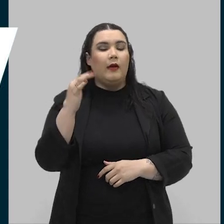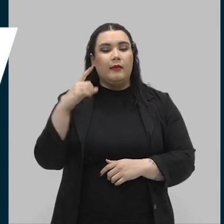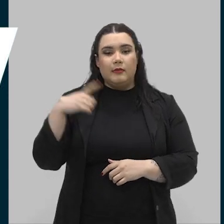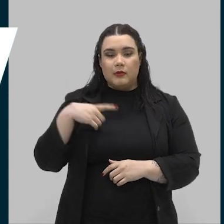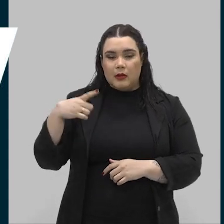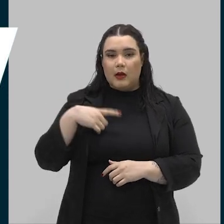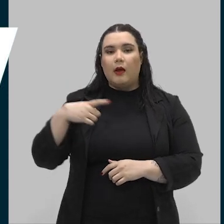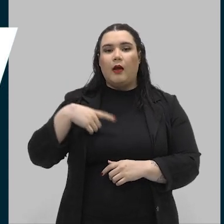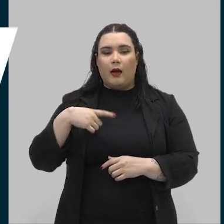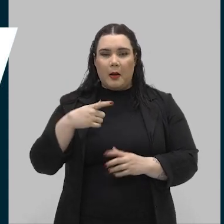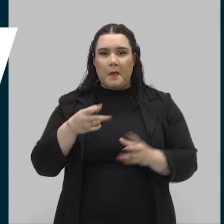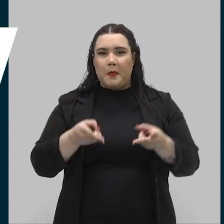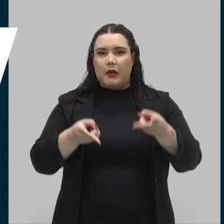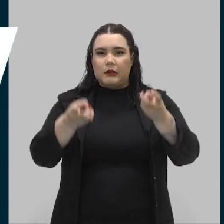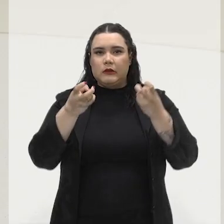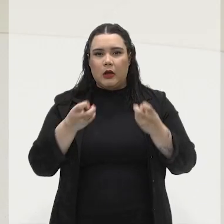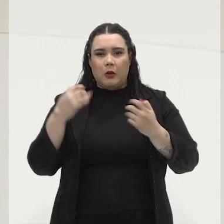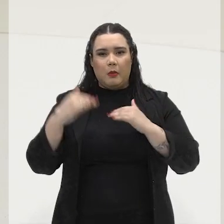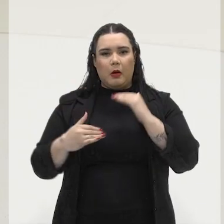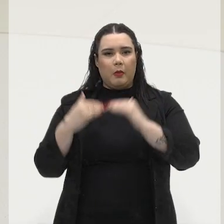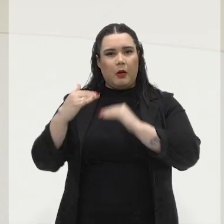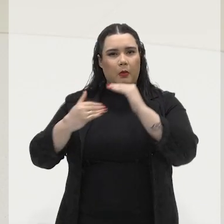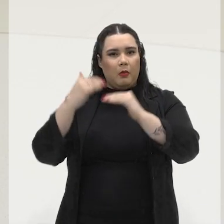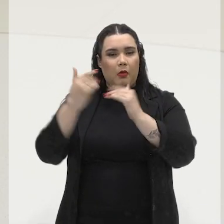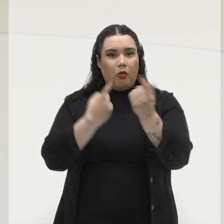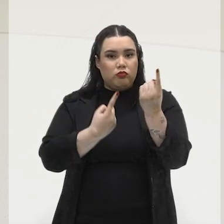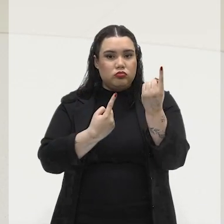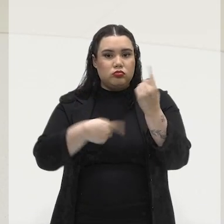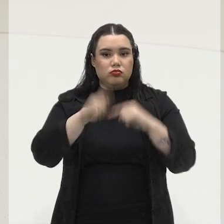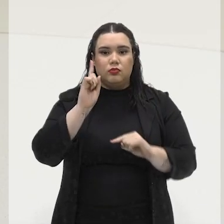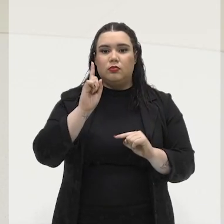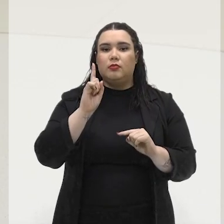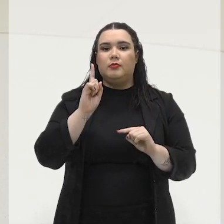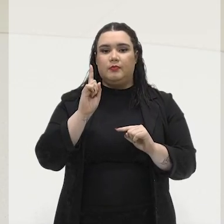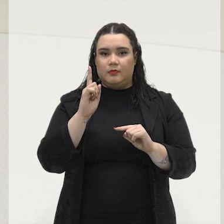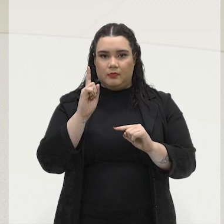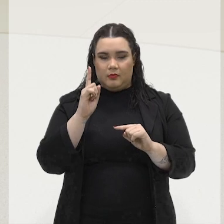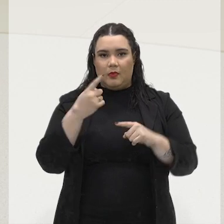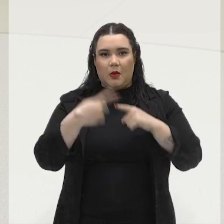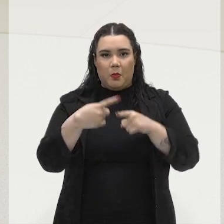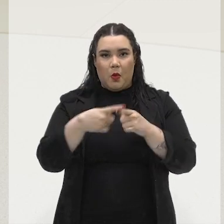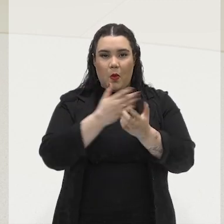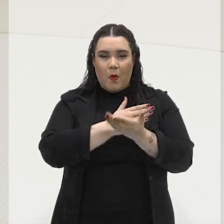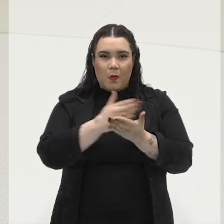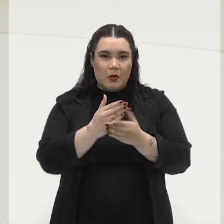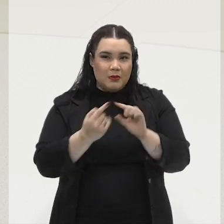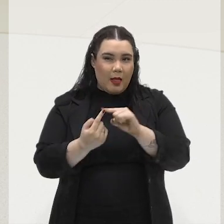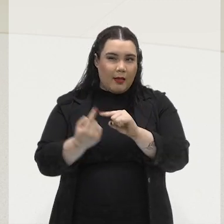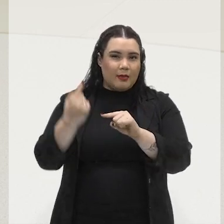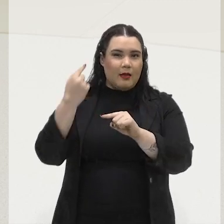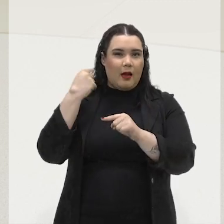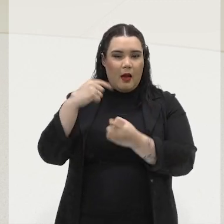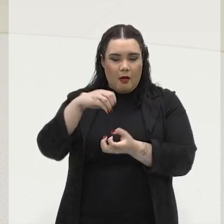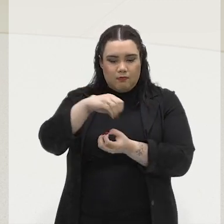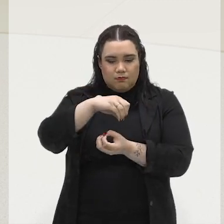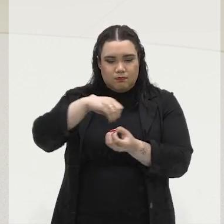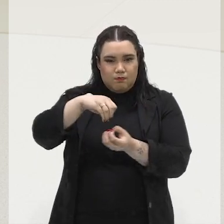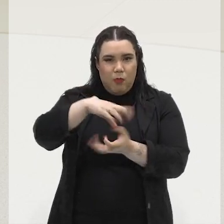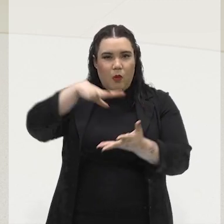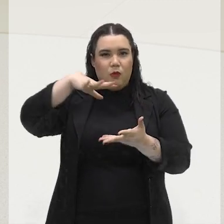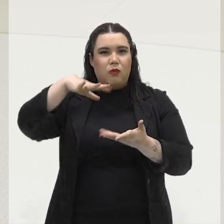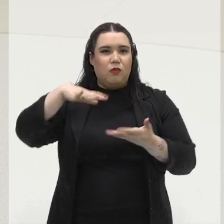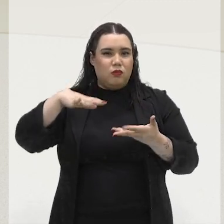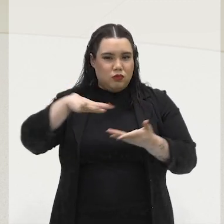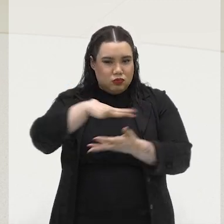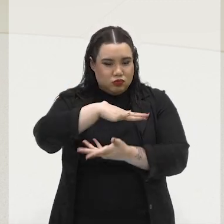grande evolução a partir de uma grande explosão, tá, gente? Essa explosão,